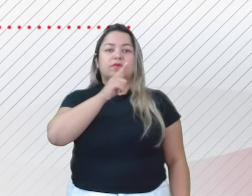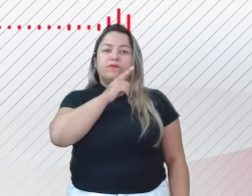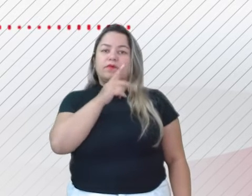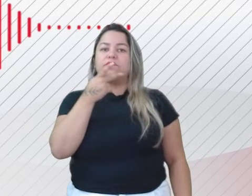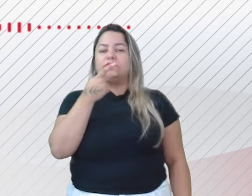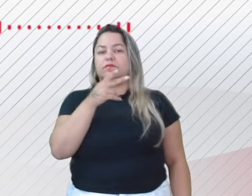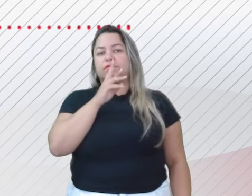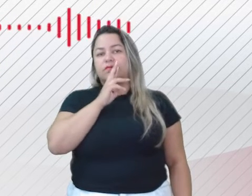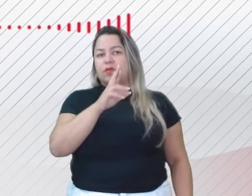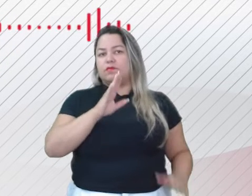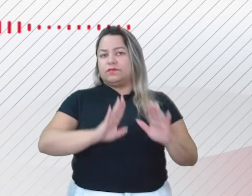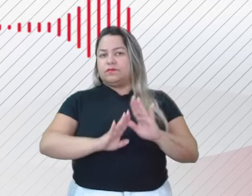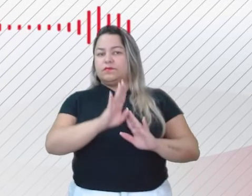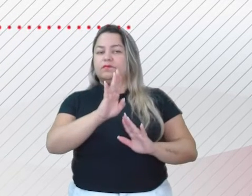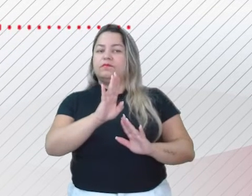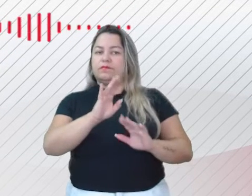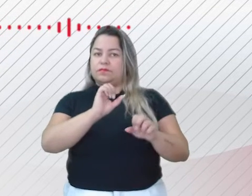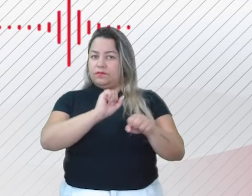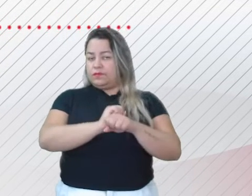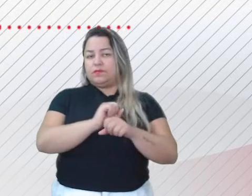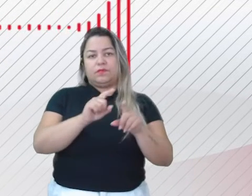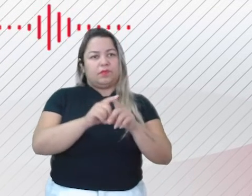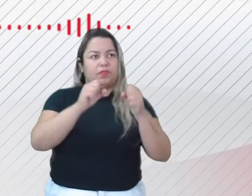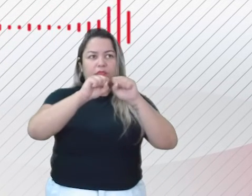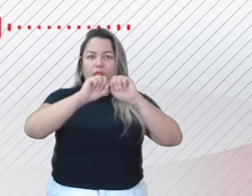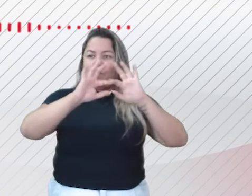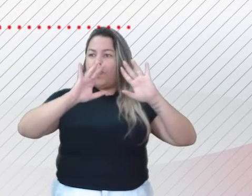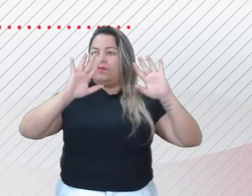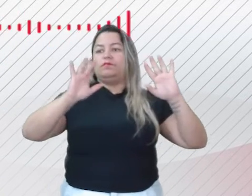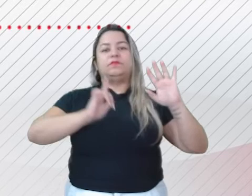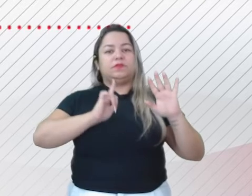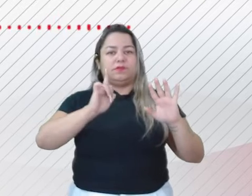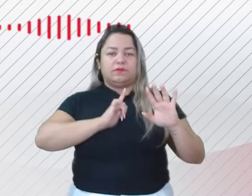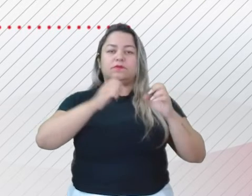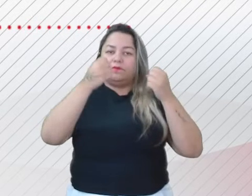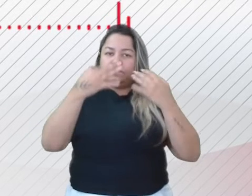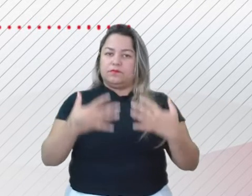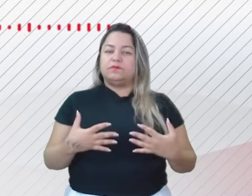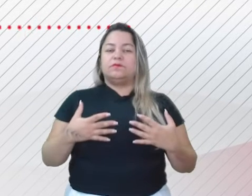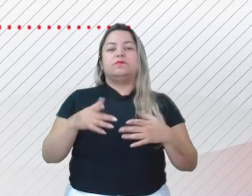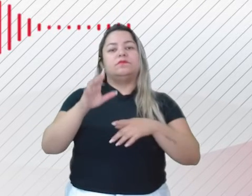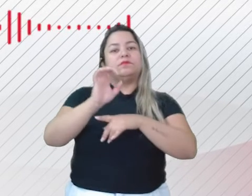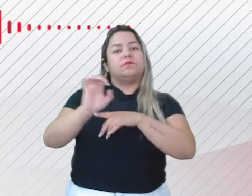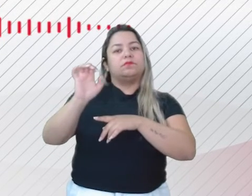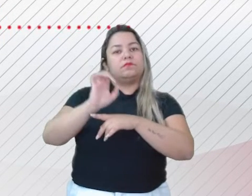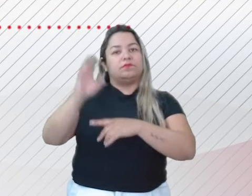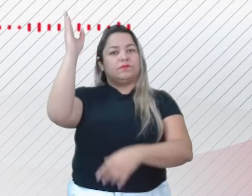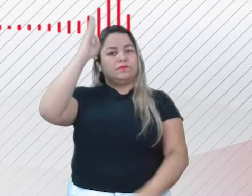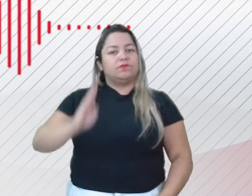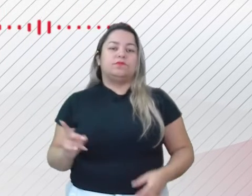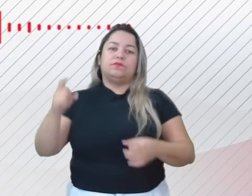Hoffmann, afirmou que o resultado acima da expectativa não é milagre e tem explicação, já que o Estado